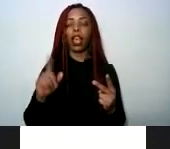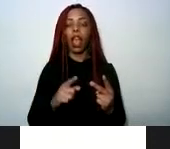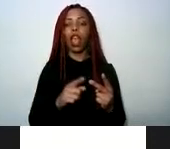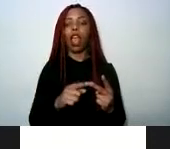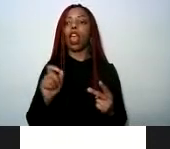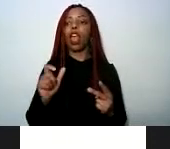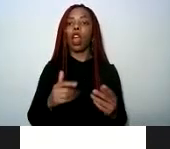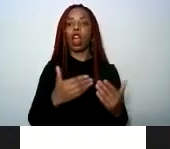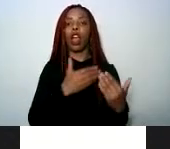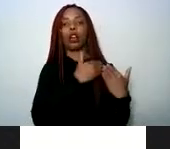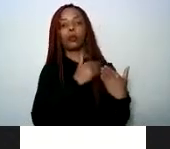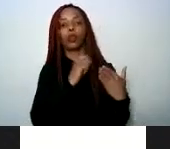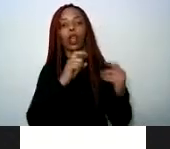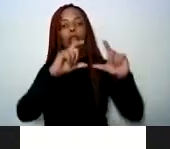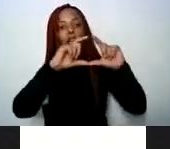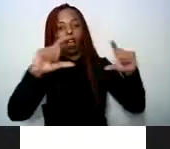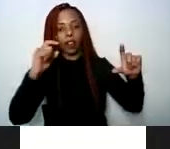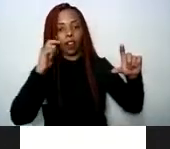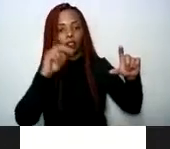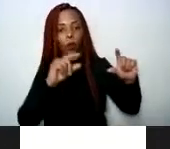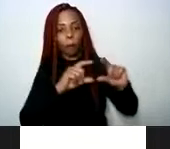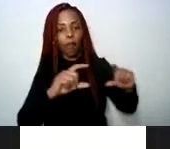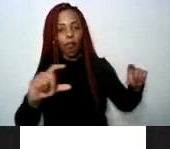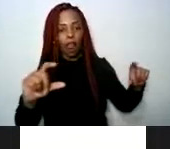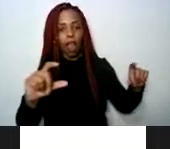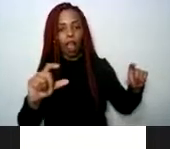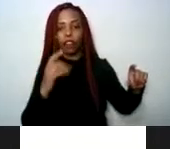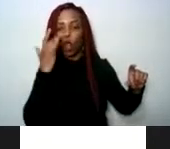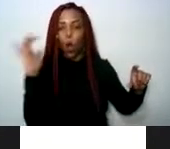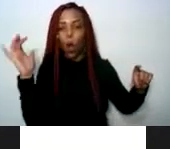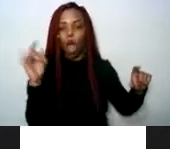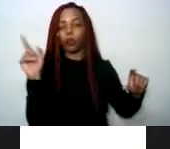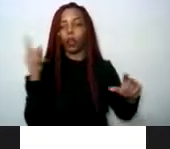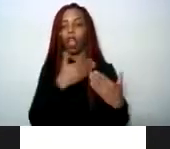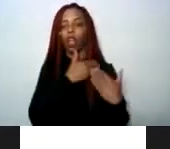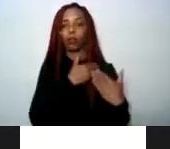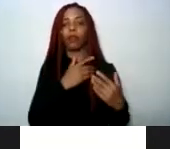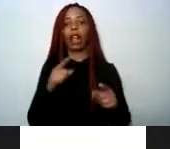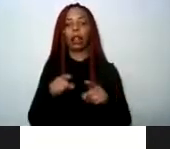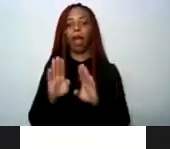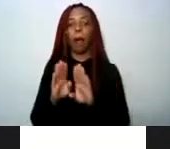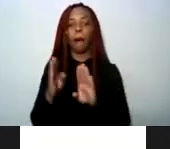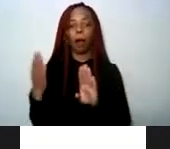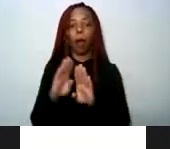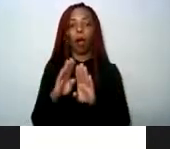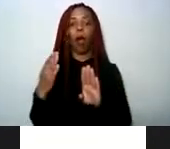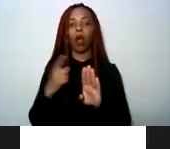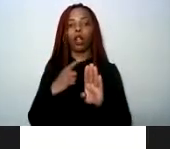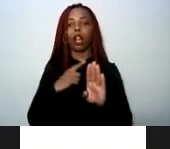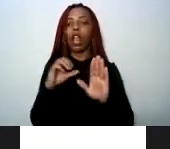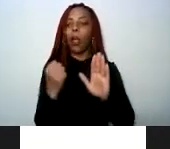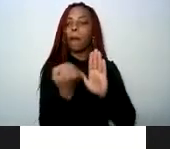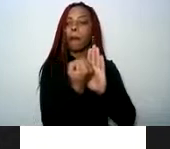fachada que a gente está vendo nas fotos esse letreiro dourado e a porta também que tem um brasão da família